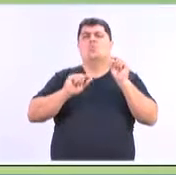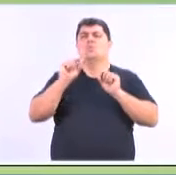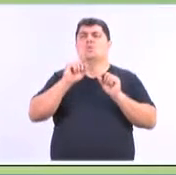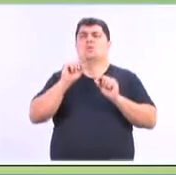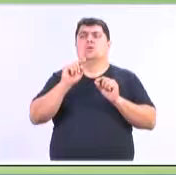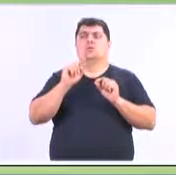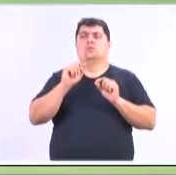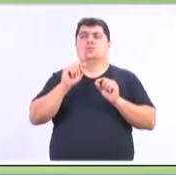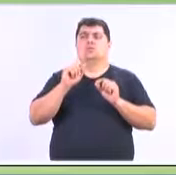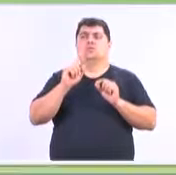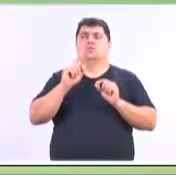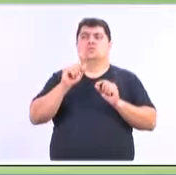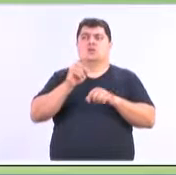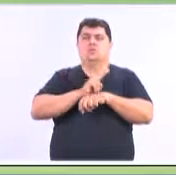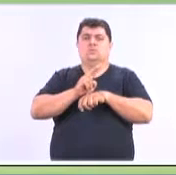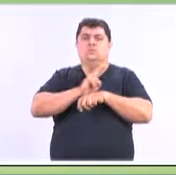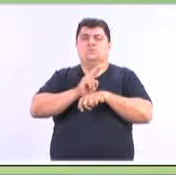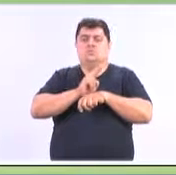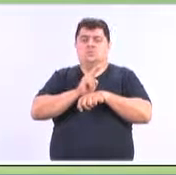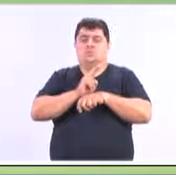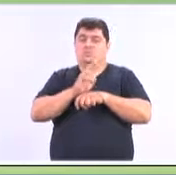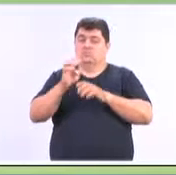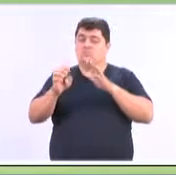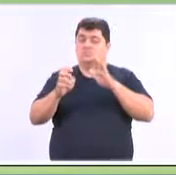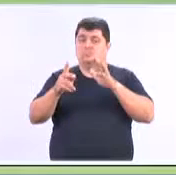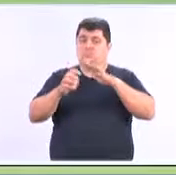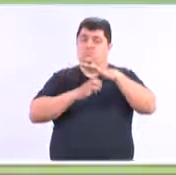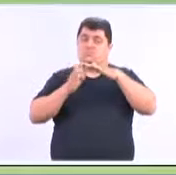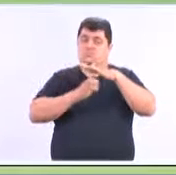É um recurso que é controlado pela entidade.